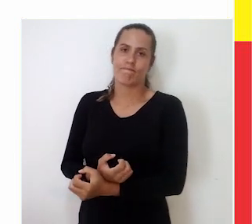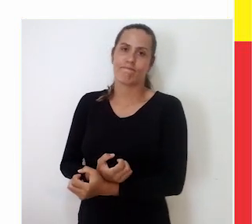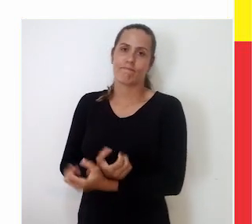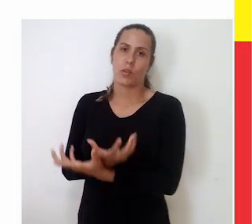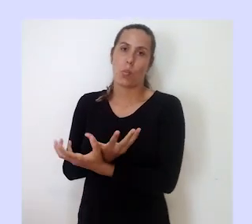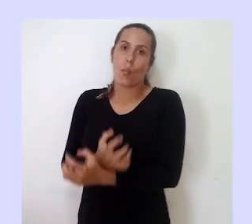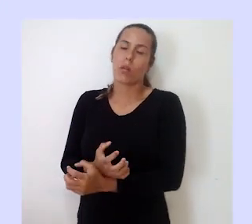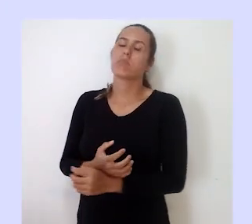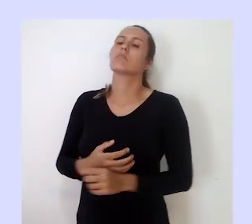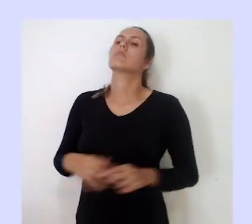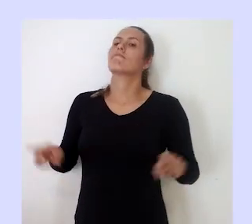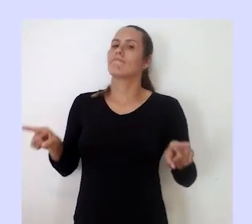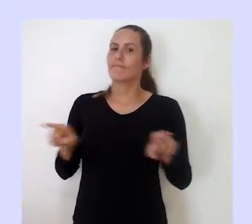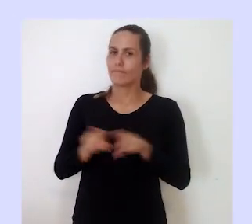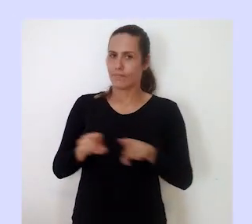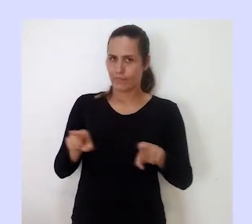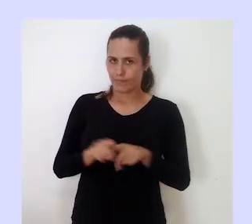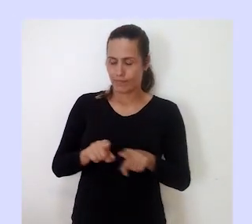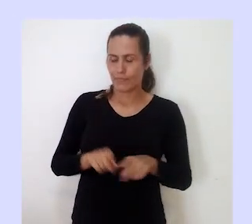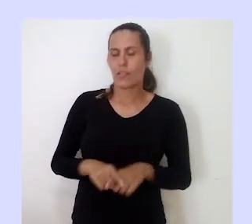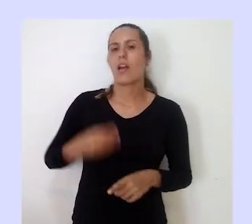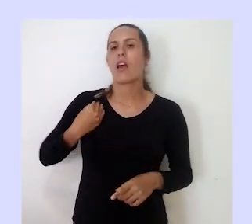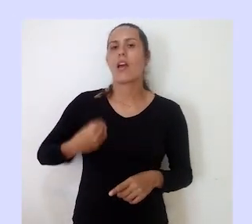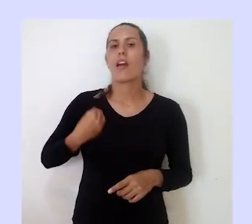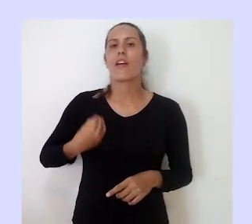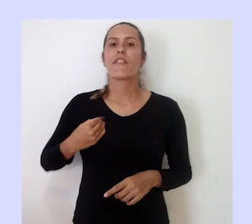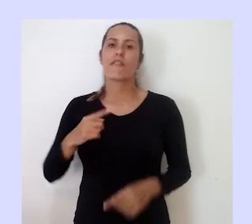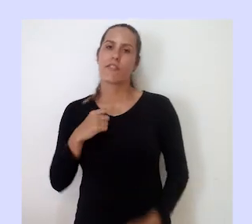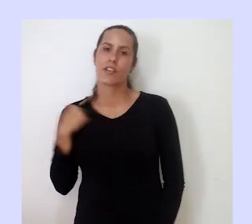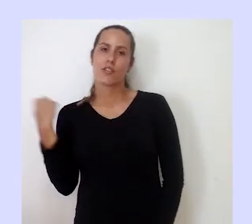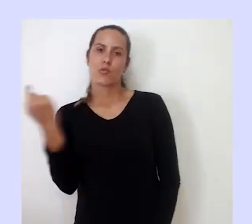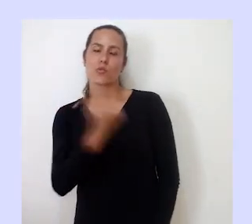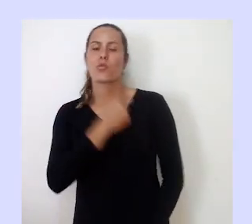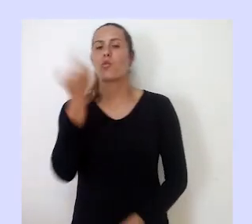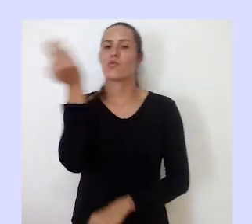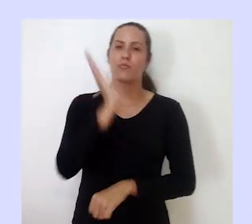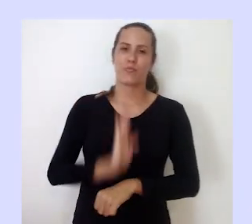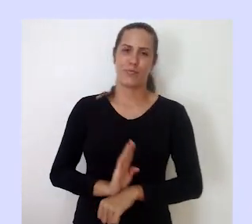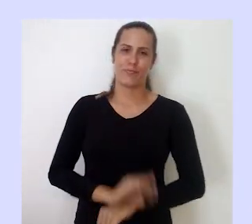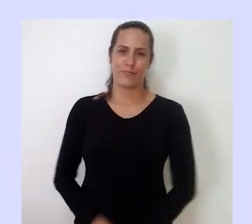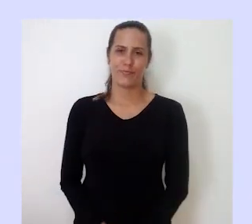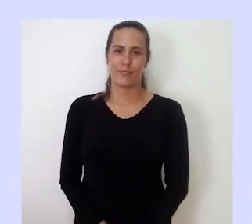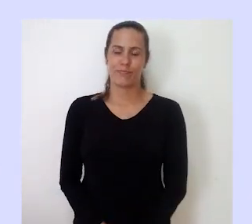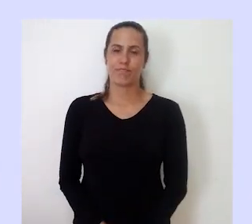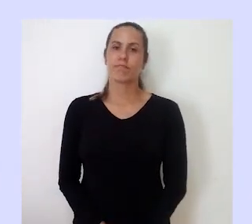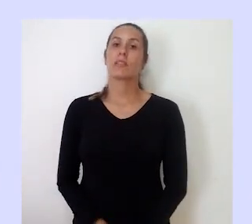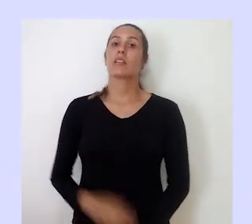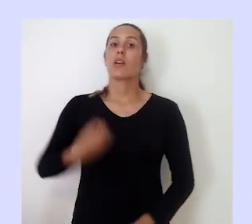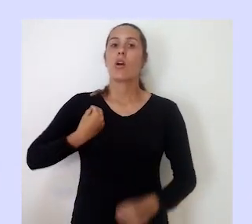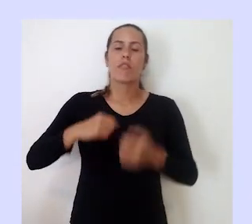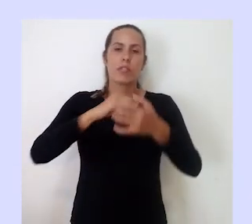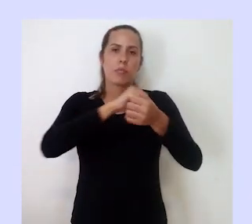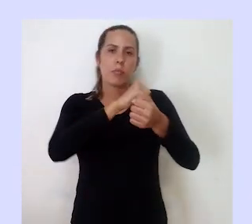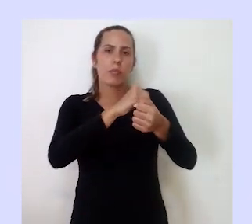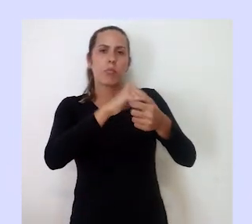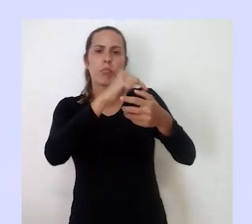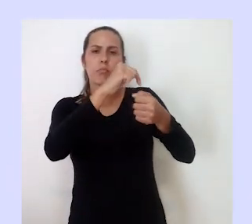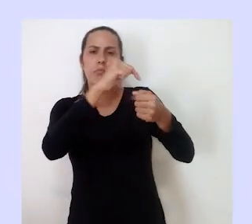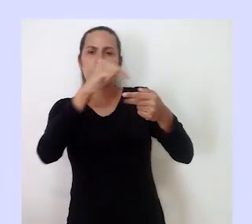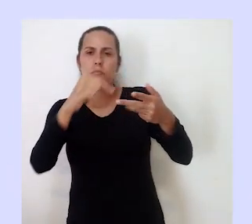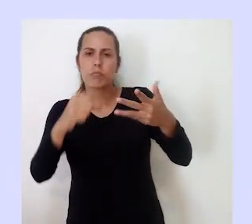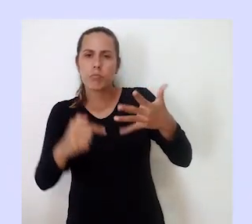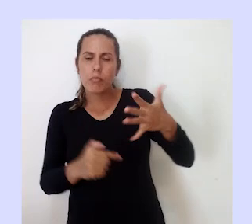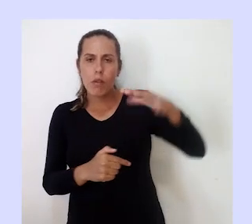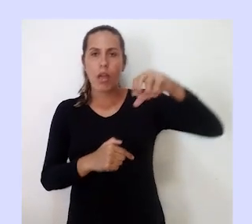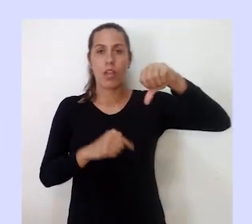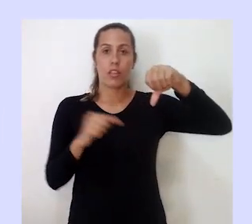secas, que também está presente na nossa nação. Então, eu tenho 9 fenômenos